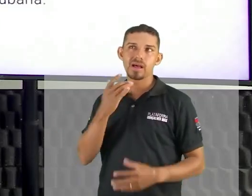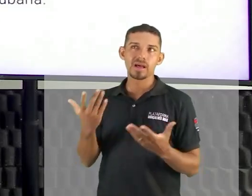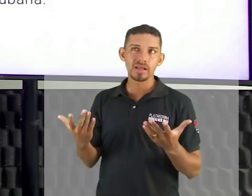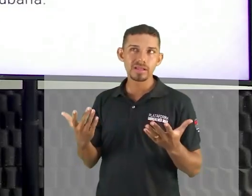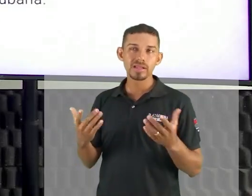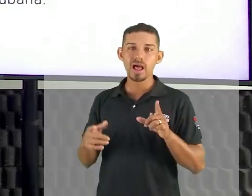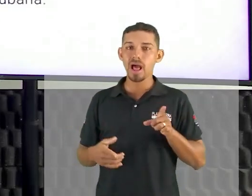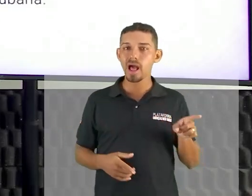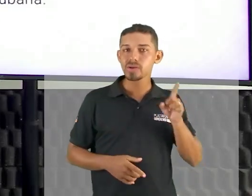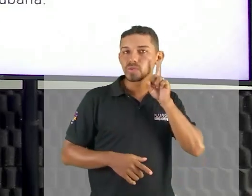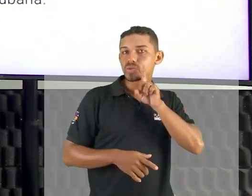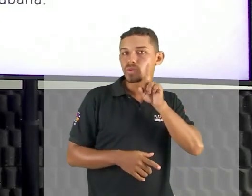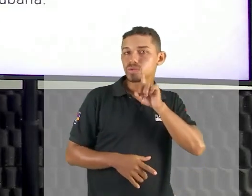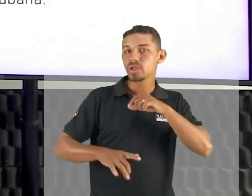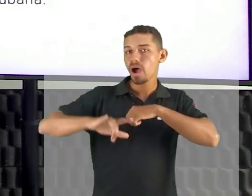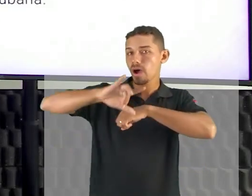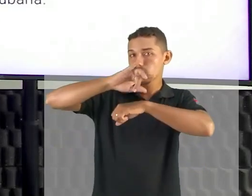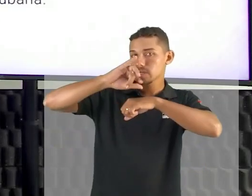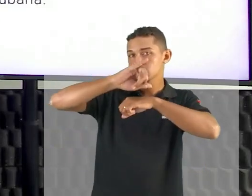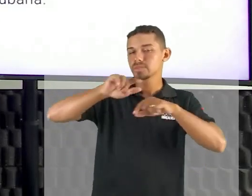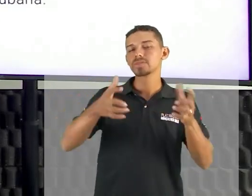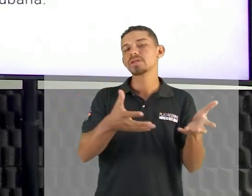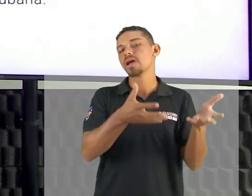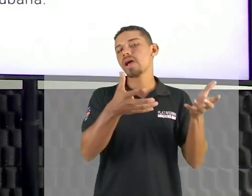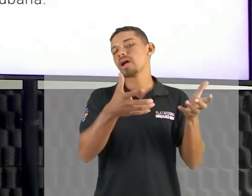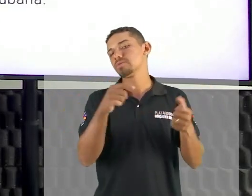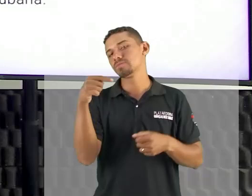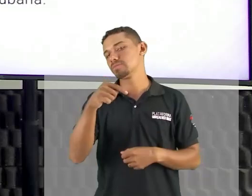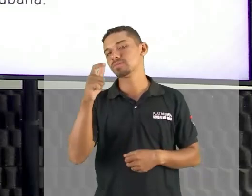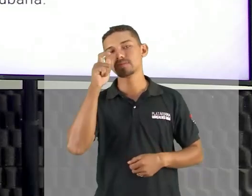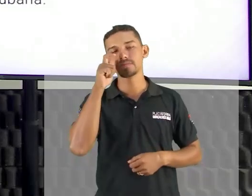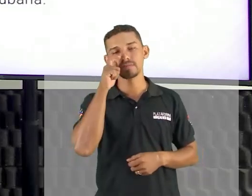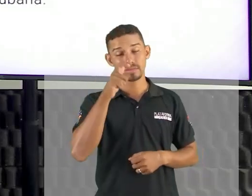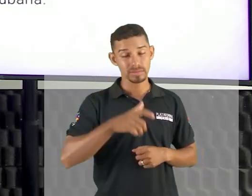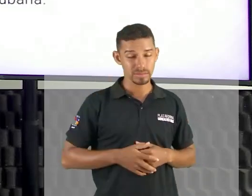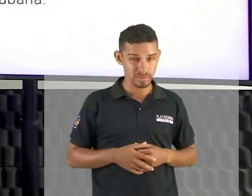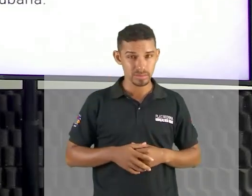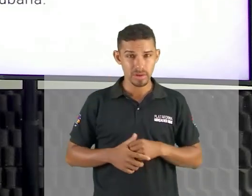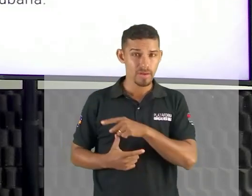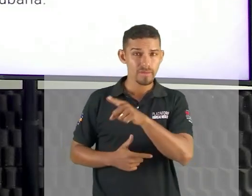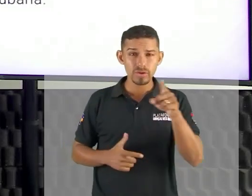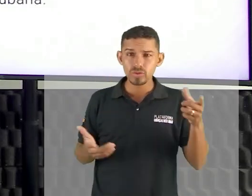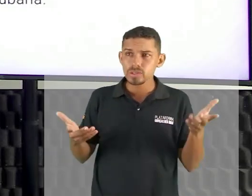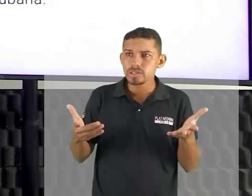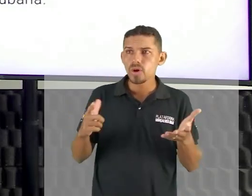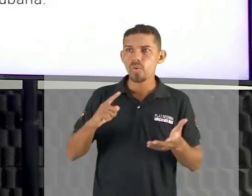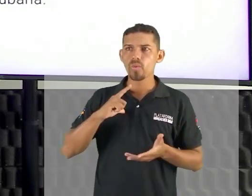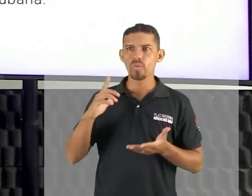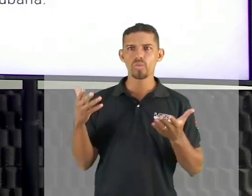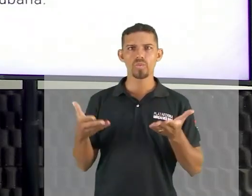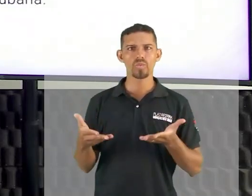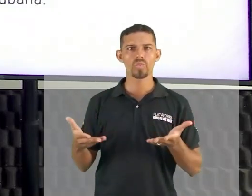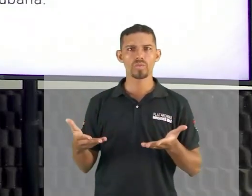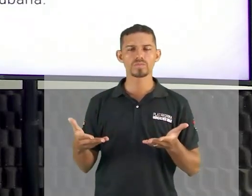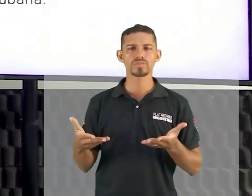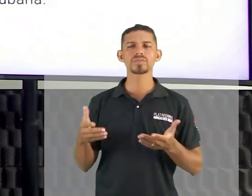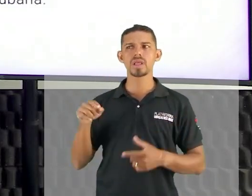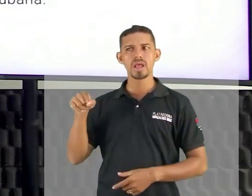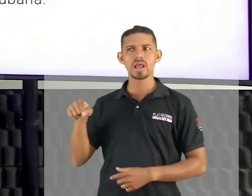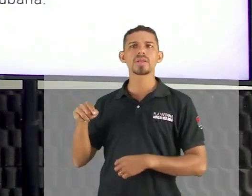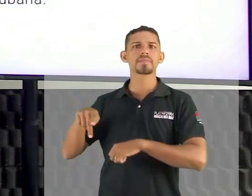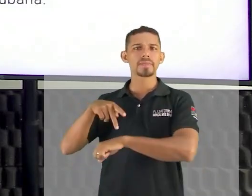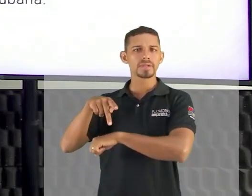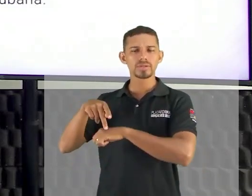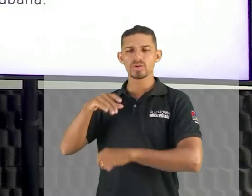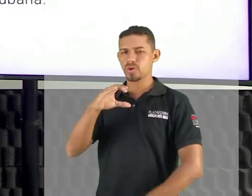aquilo que os Estados Unidos, aquilo que o capitalismo queria. E aí, tanto que você tem hoje, em plena Cuba,